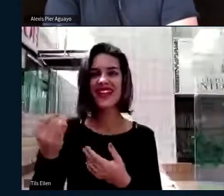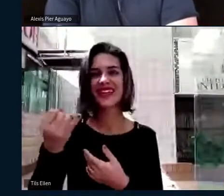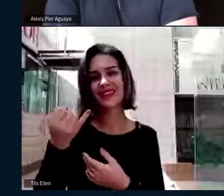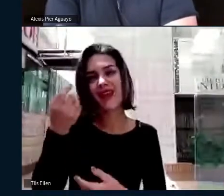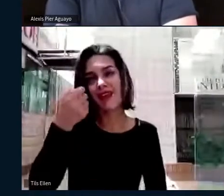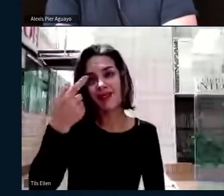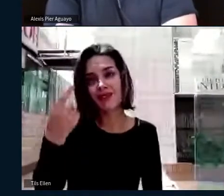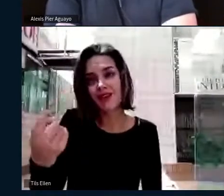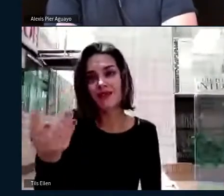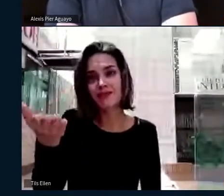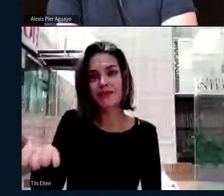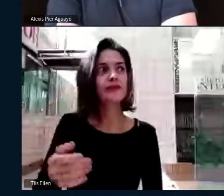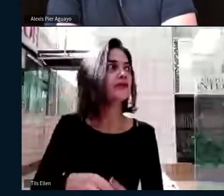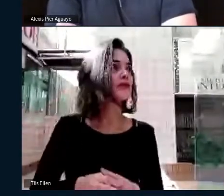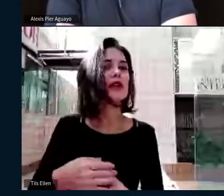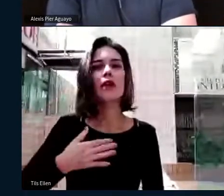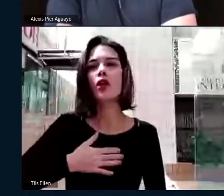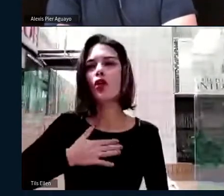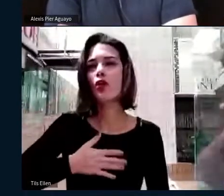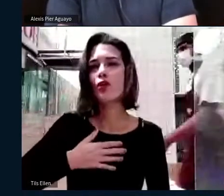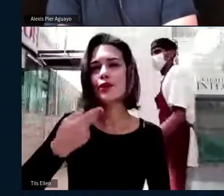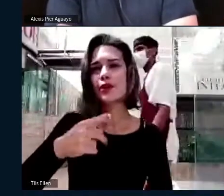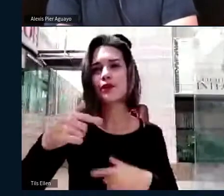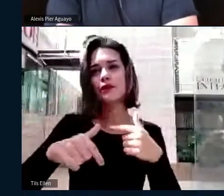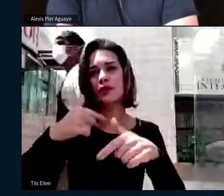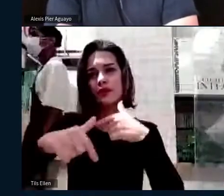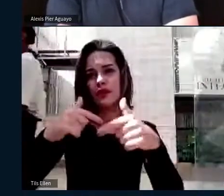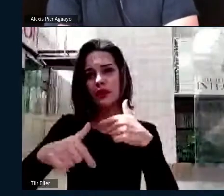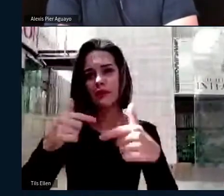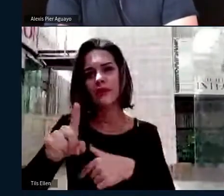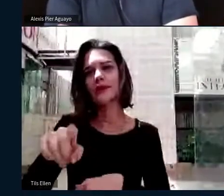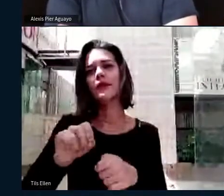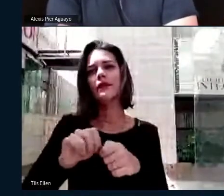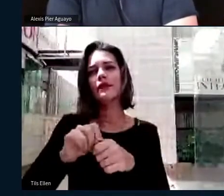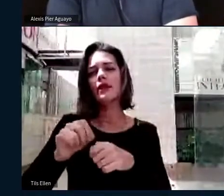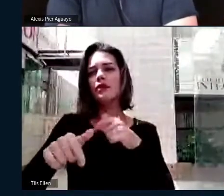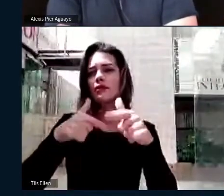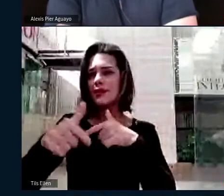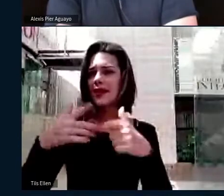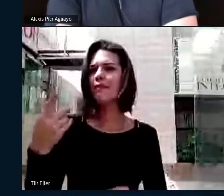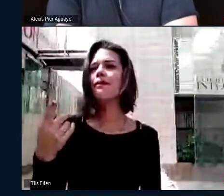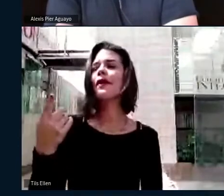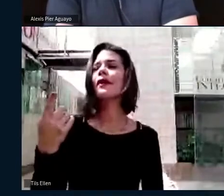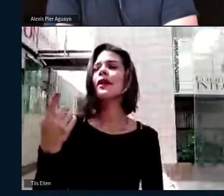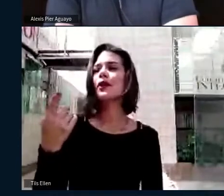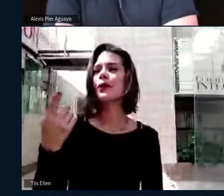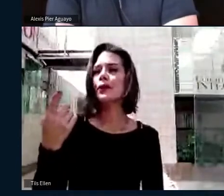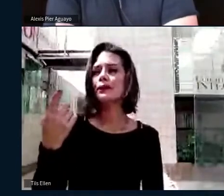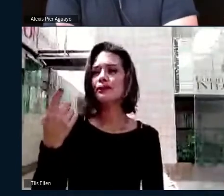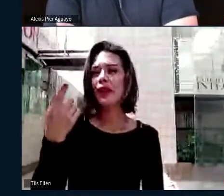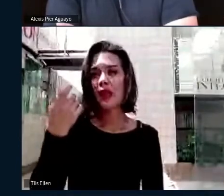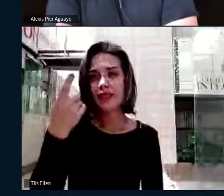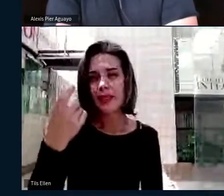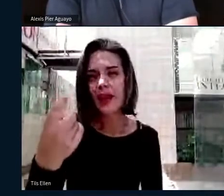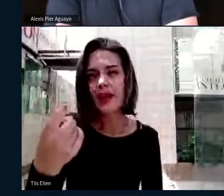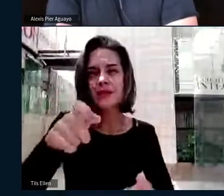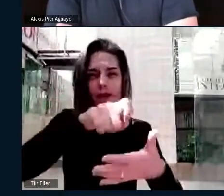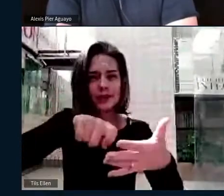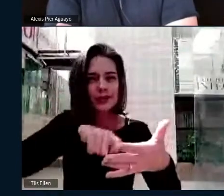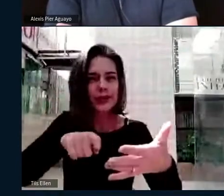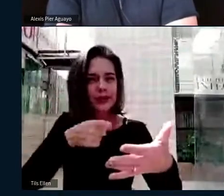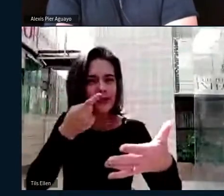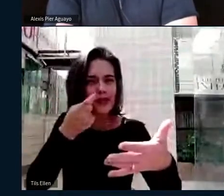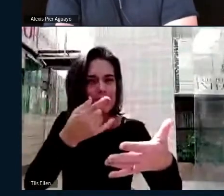interessantes. Eu gostei muito do seu trabalho, acho que você fez um caminho muito interessante de escrita, uma escrita bem envolvente,